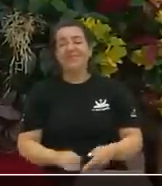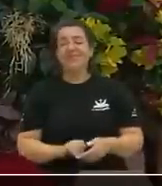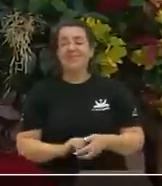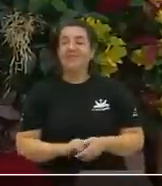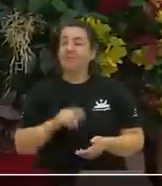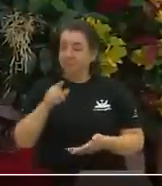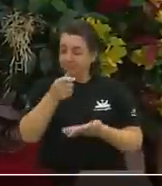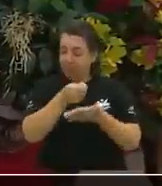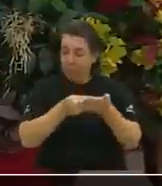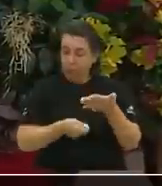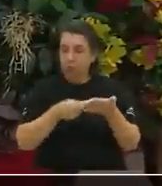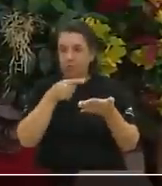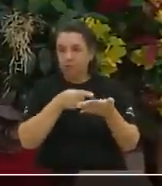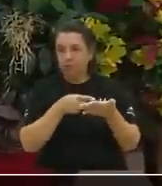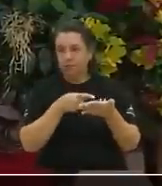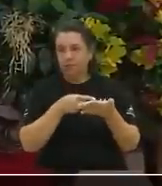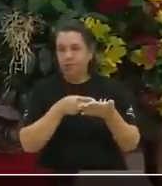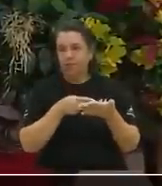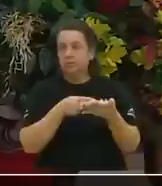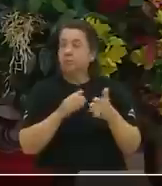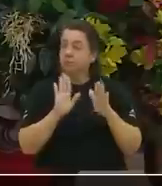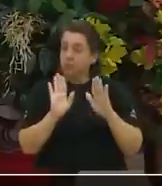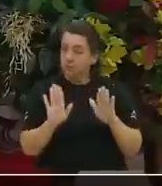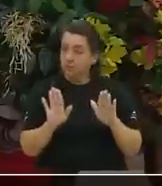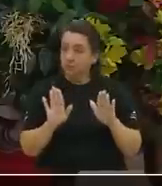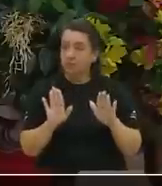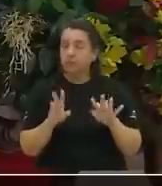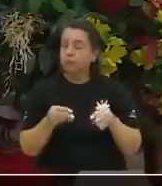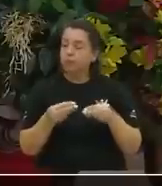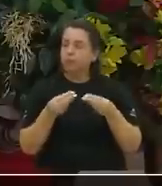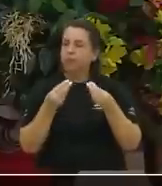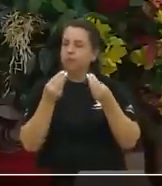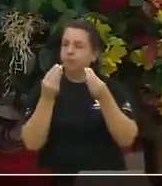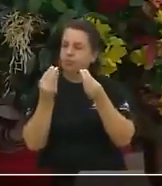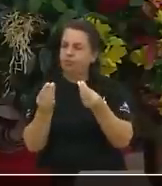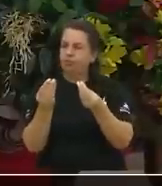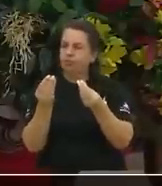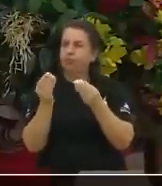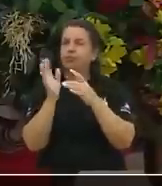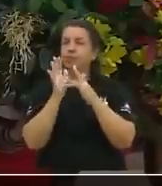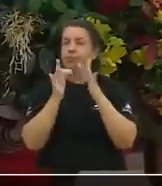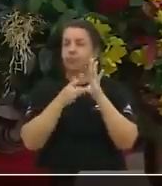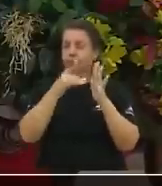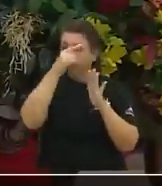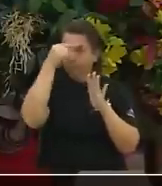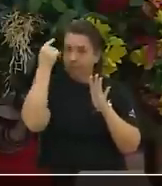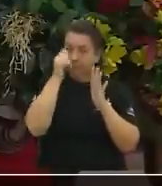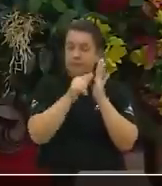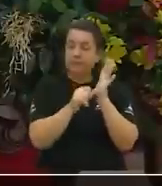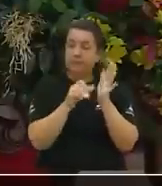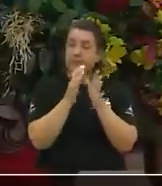Esse texto, inclusive, é atribuído a Jesus das Santas Chagas,